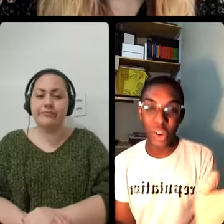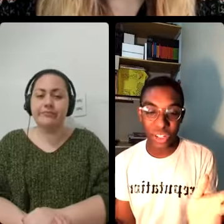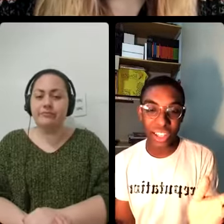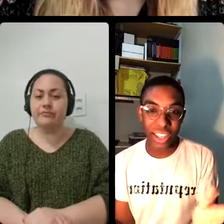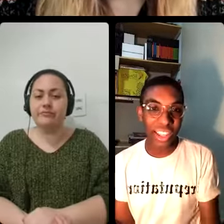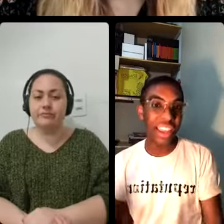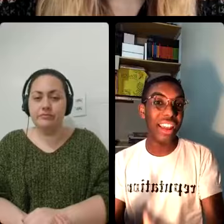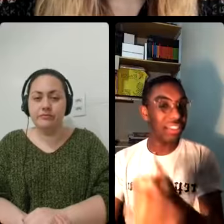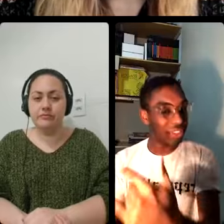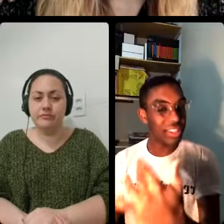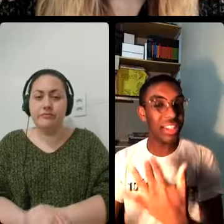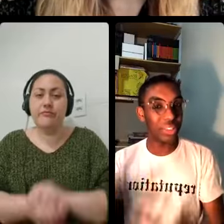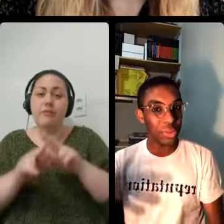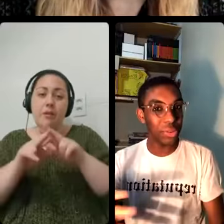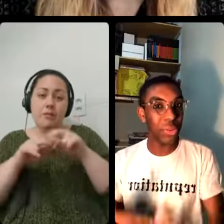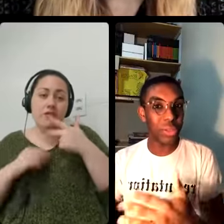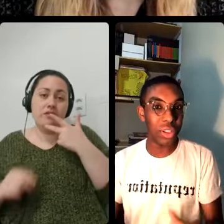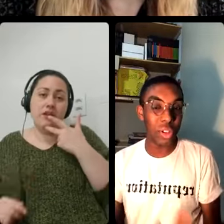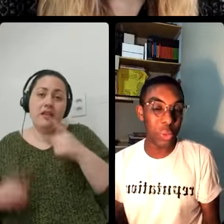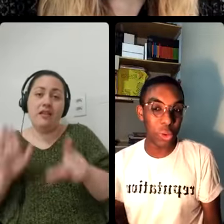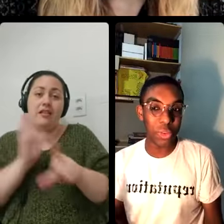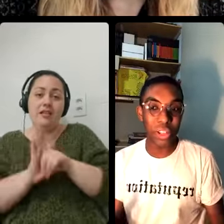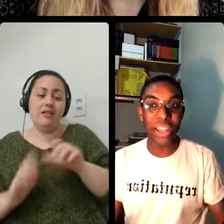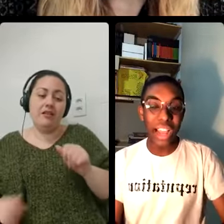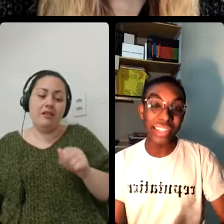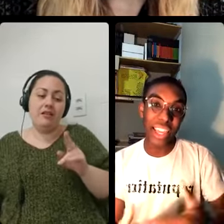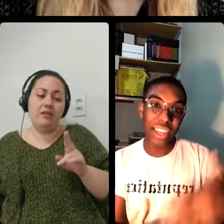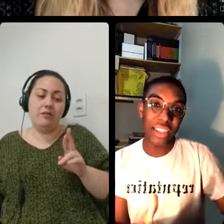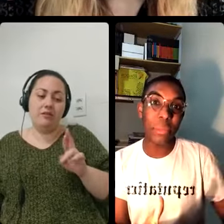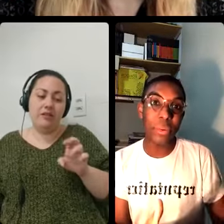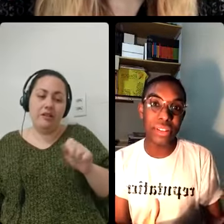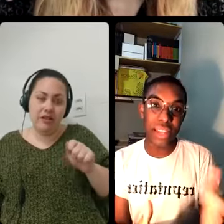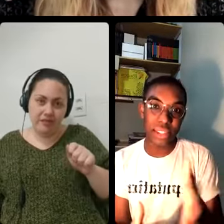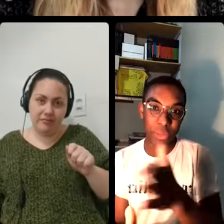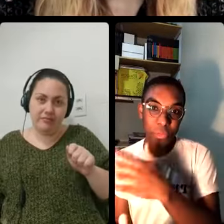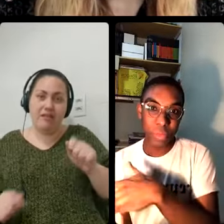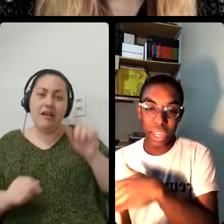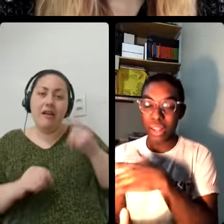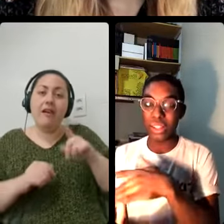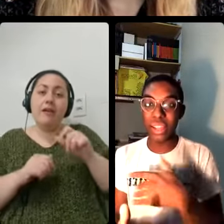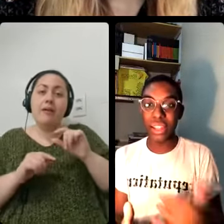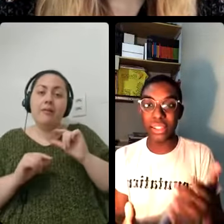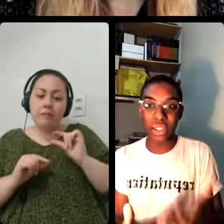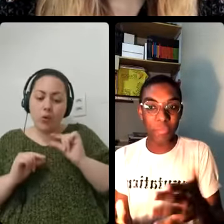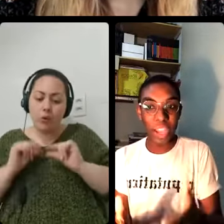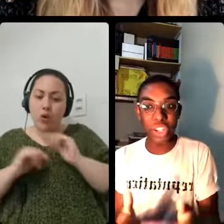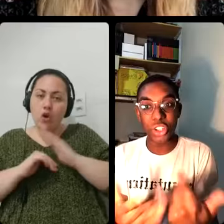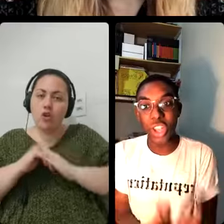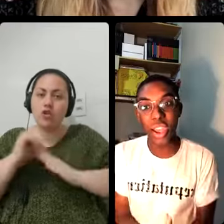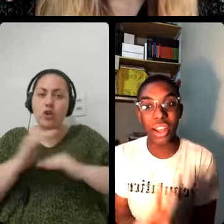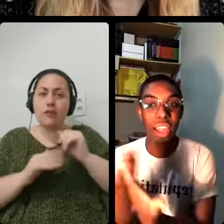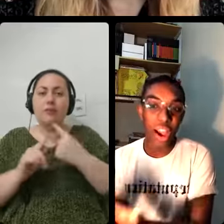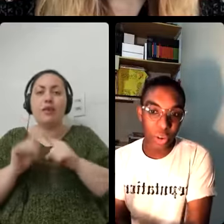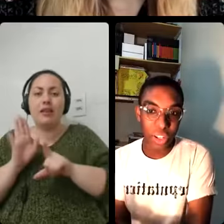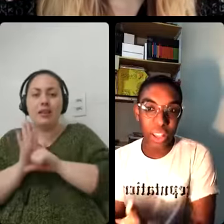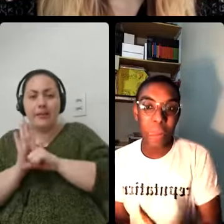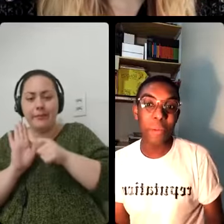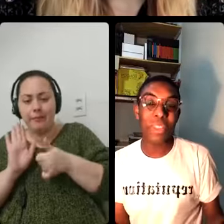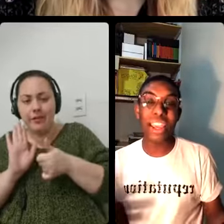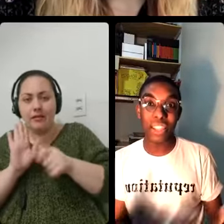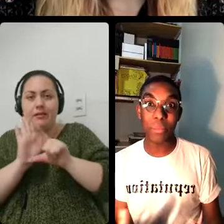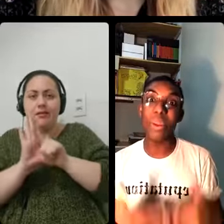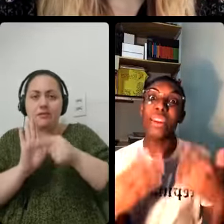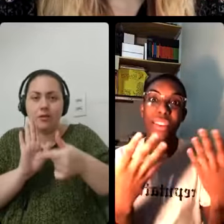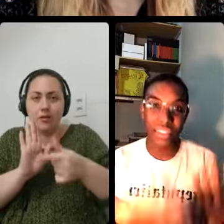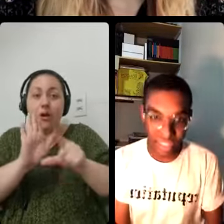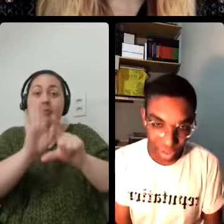Lei Áurea, ela foi sendo construída aos poucos. Até que depois dessas pequenas leis, né, a gente chega na Lei Áurea.